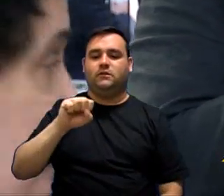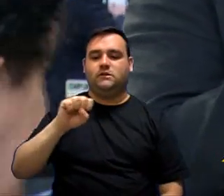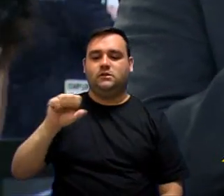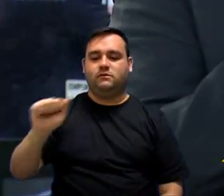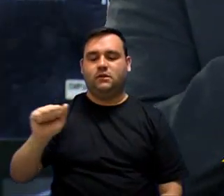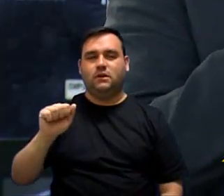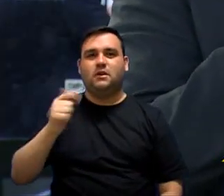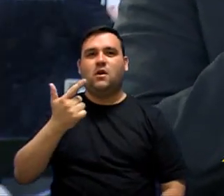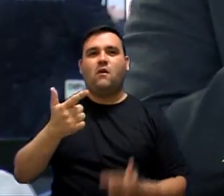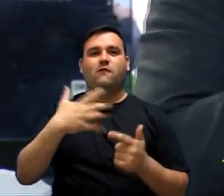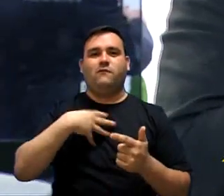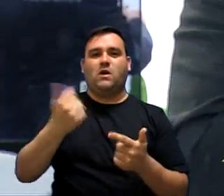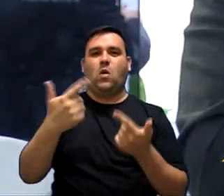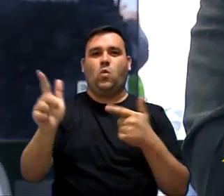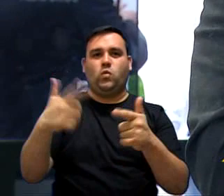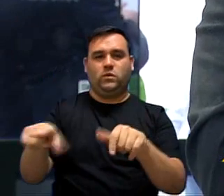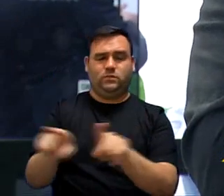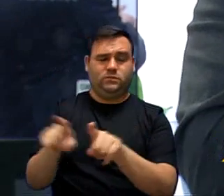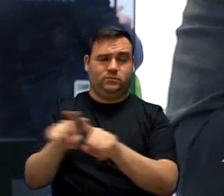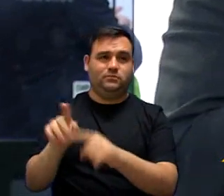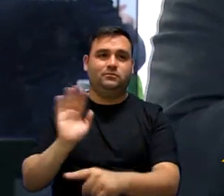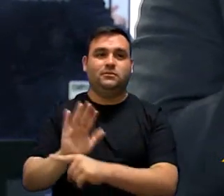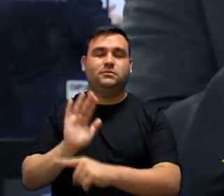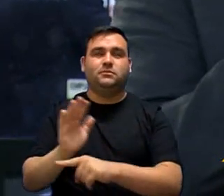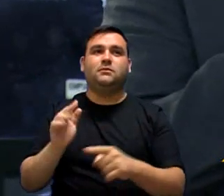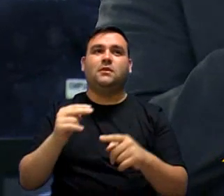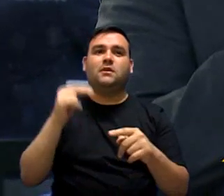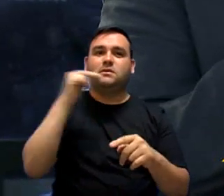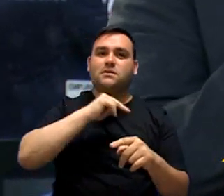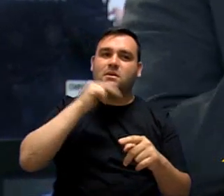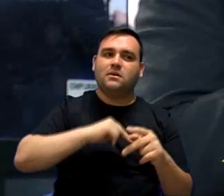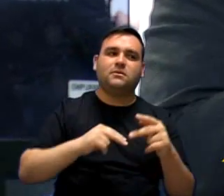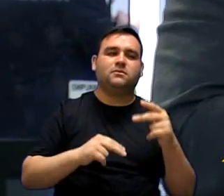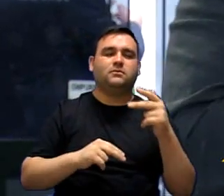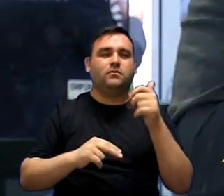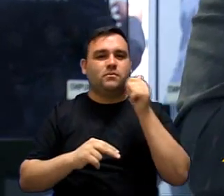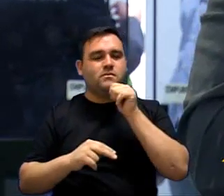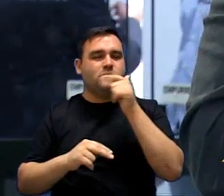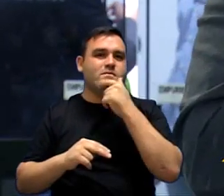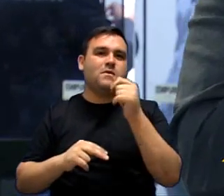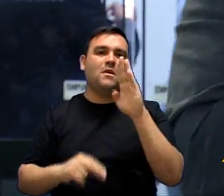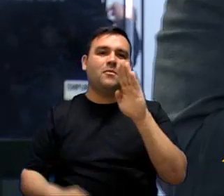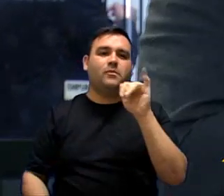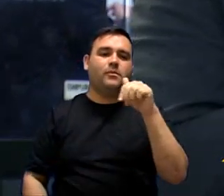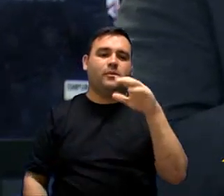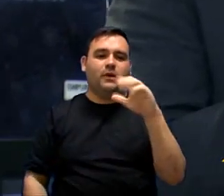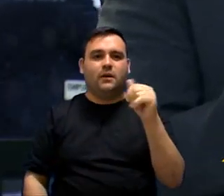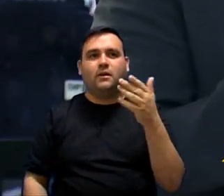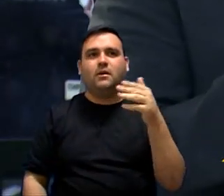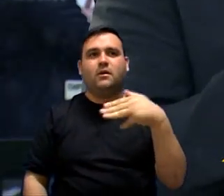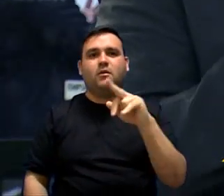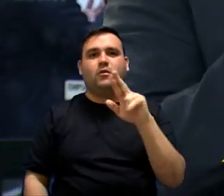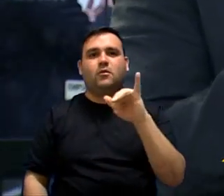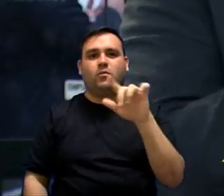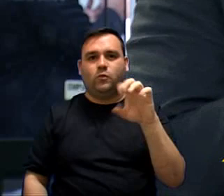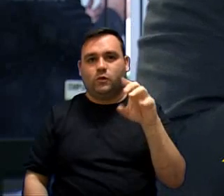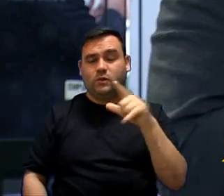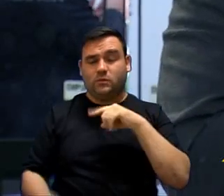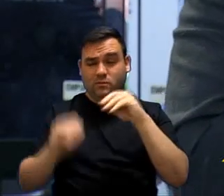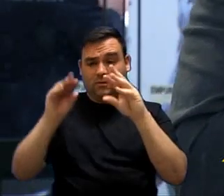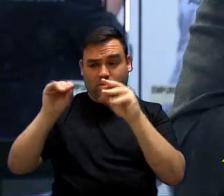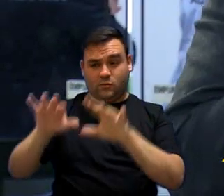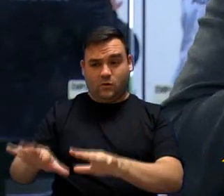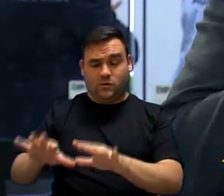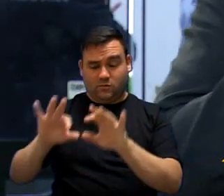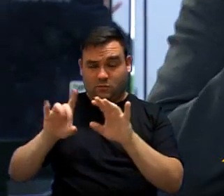filha, as outras filhas também, as netas, os netos, a Bianca, o Murilo, que Deus fortaleça